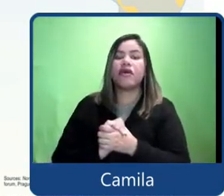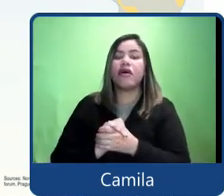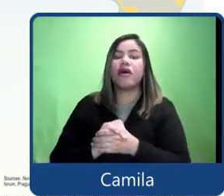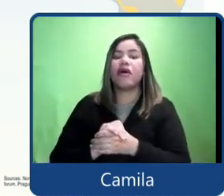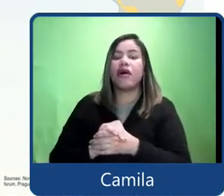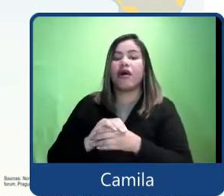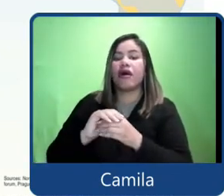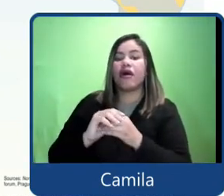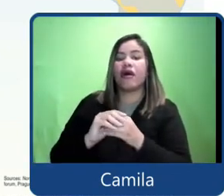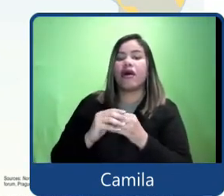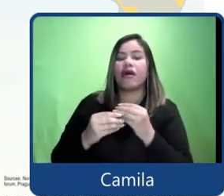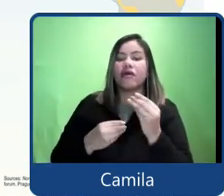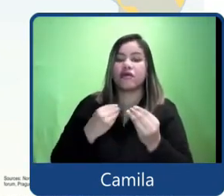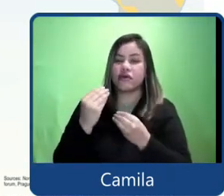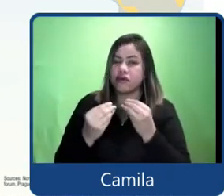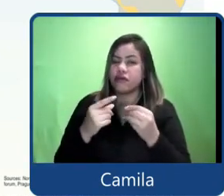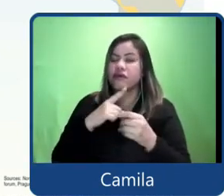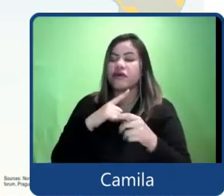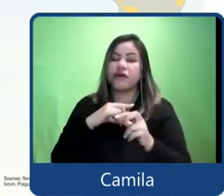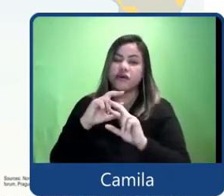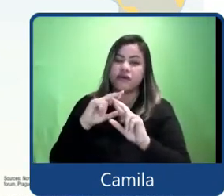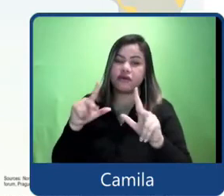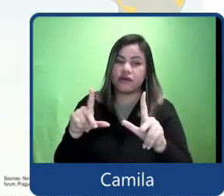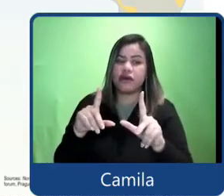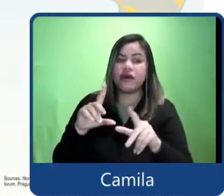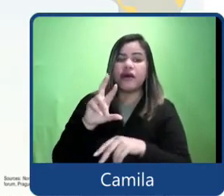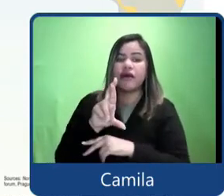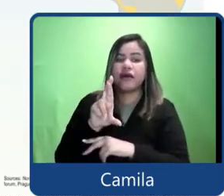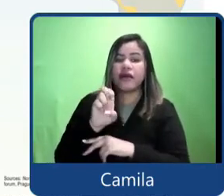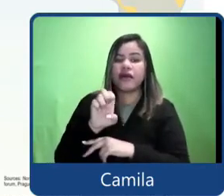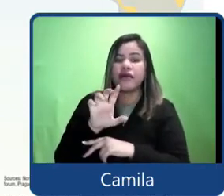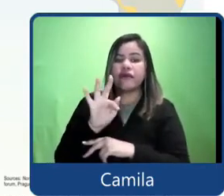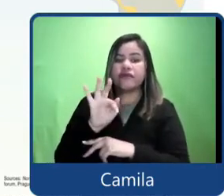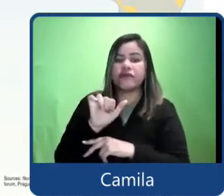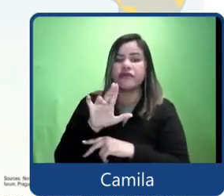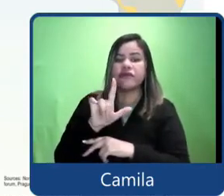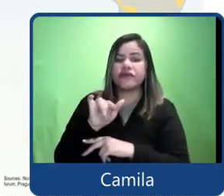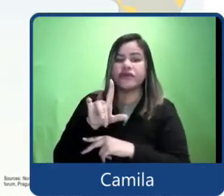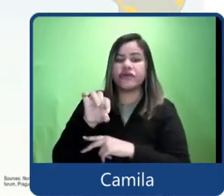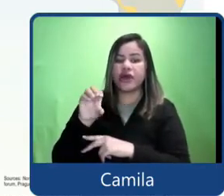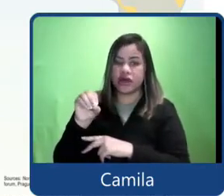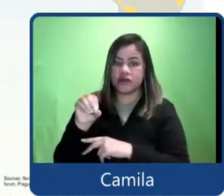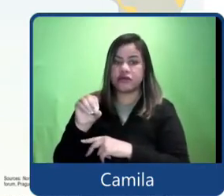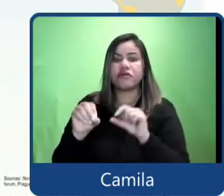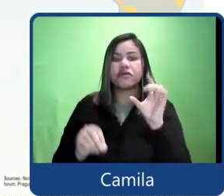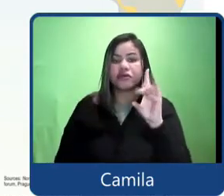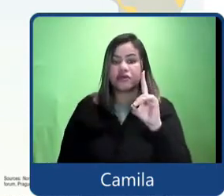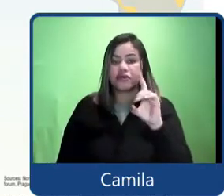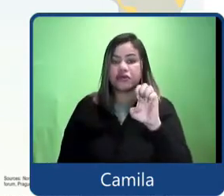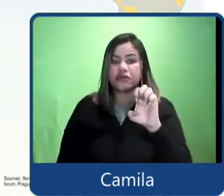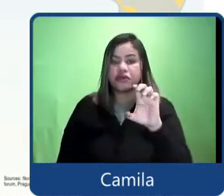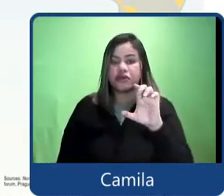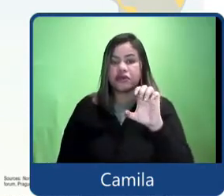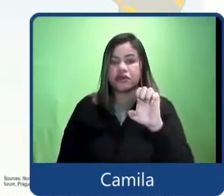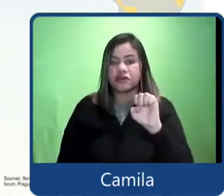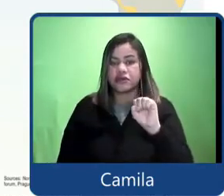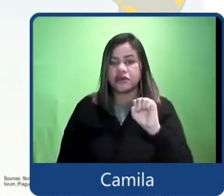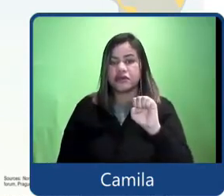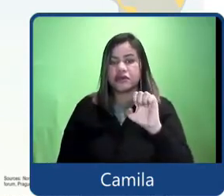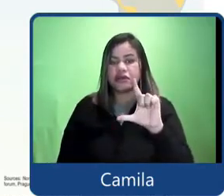ou climáticos. Aí tem uma diferença porque alguns segmentos, né, de estudiosos que estudam essa